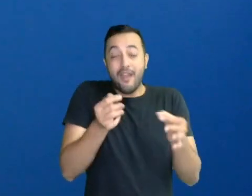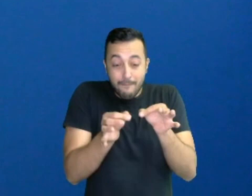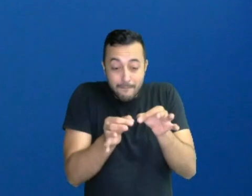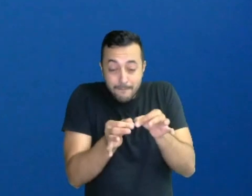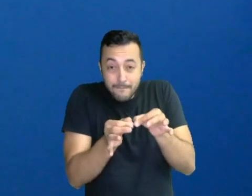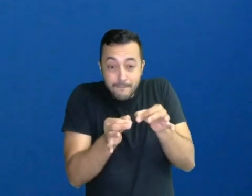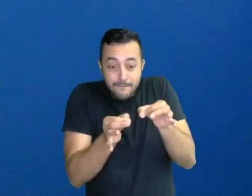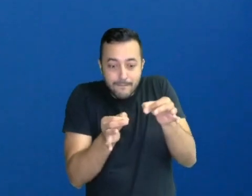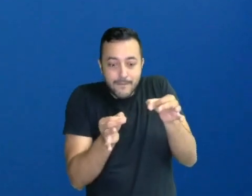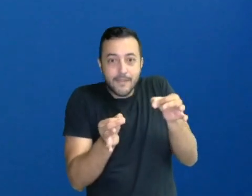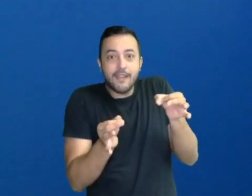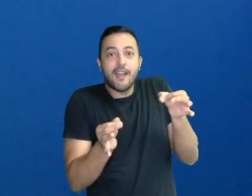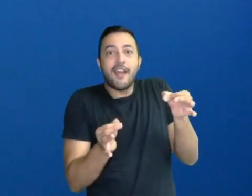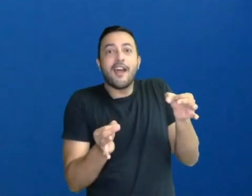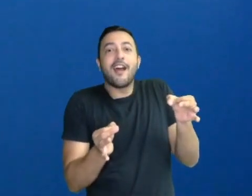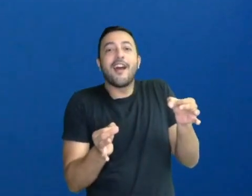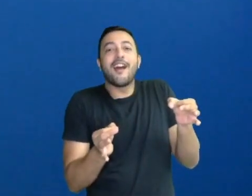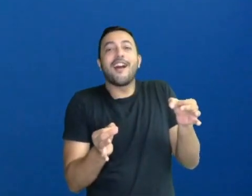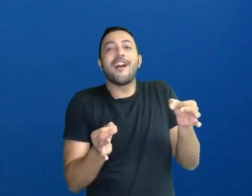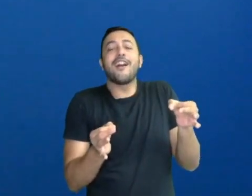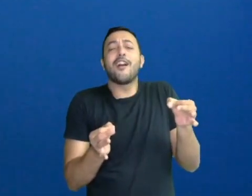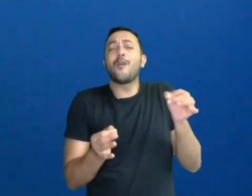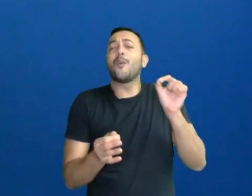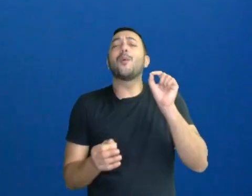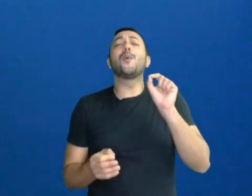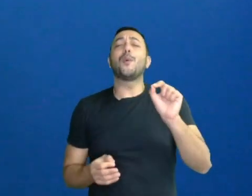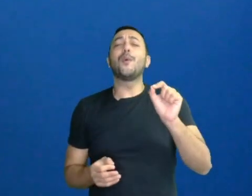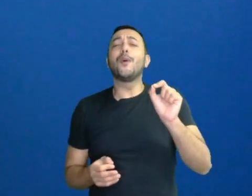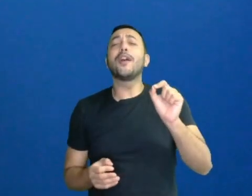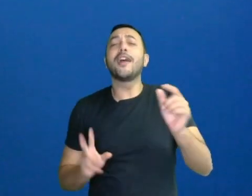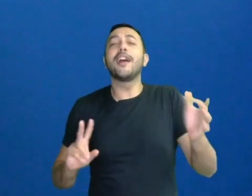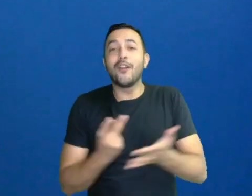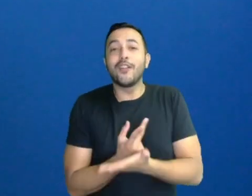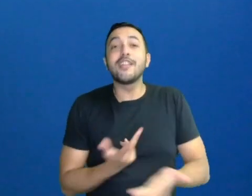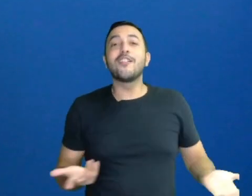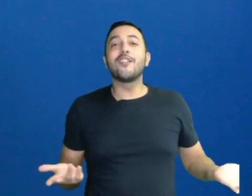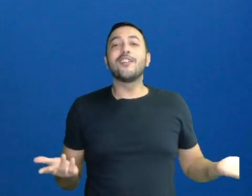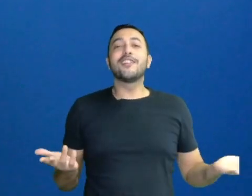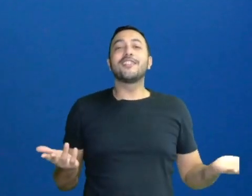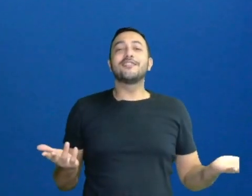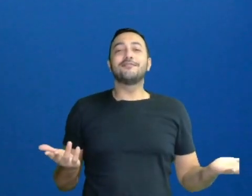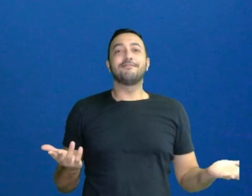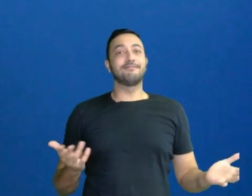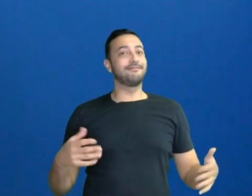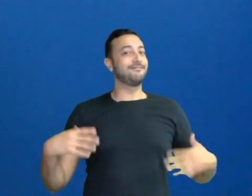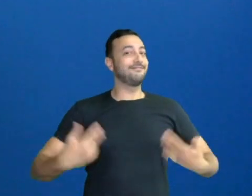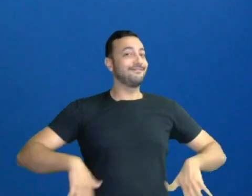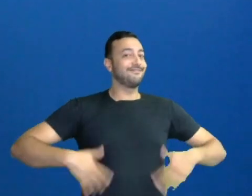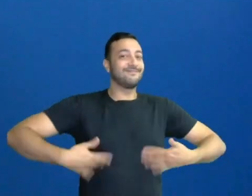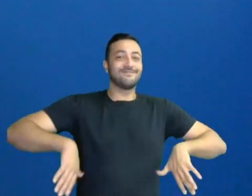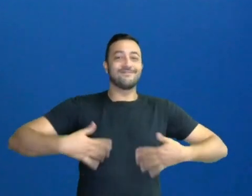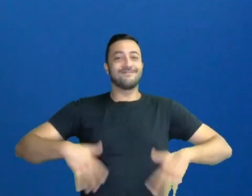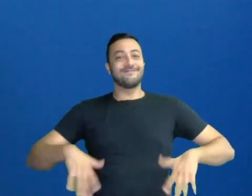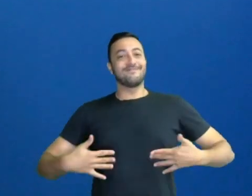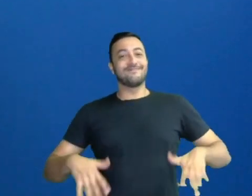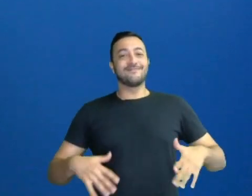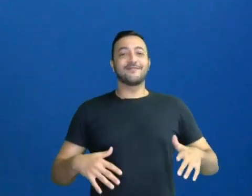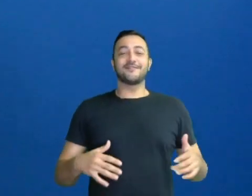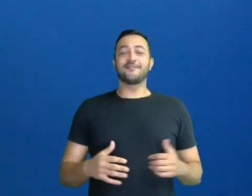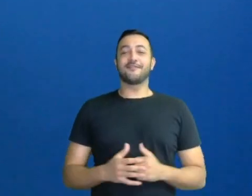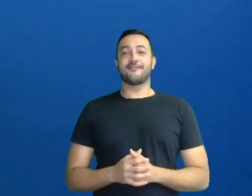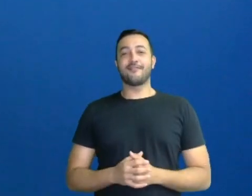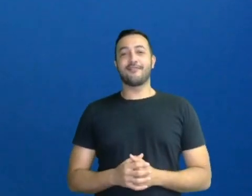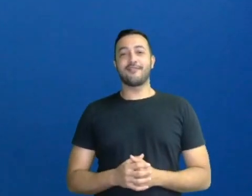abriu esse bilhete para ver o que tinha dentro sabe o que foi que aconteceu tchau tchau tchau